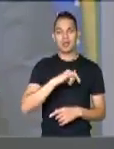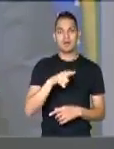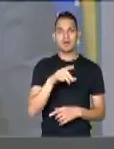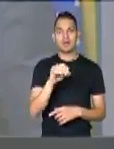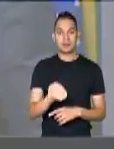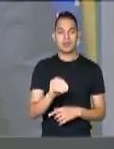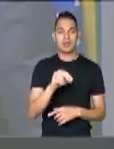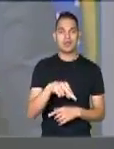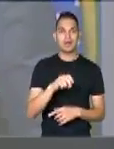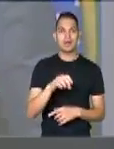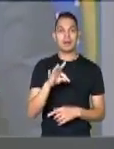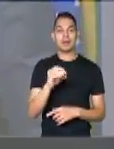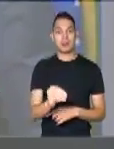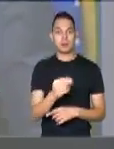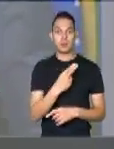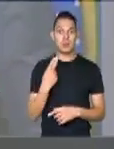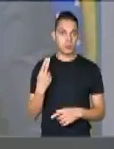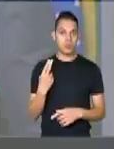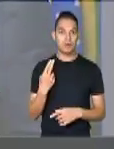de Santana Neto.